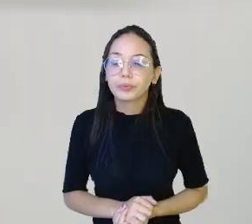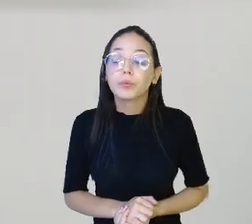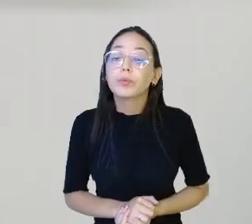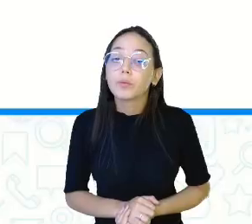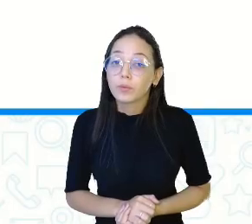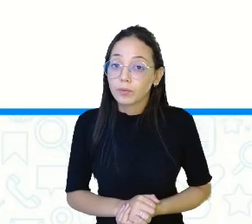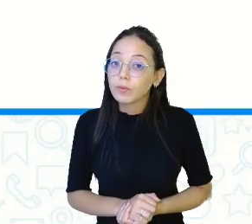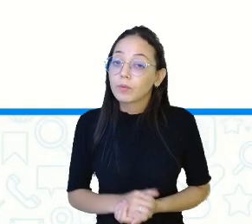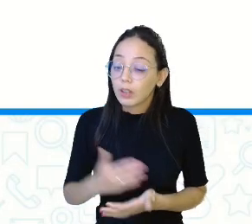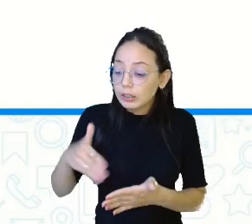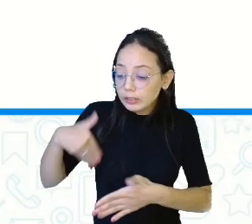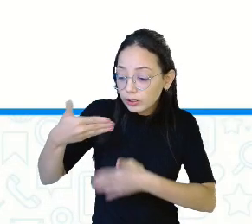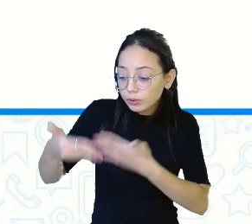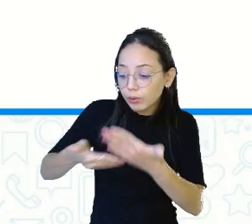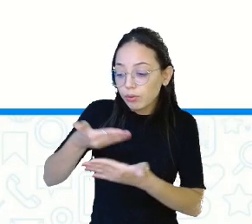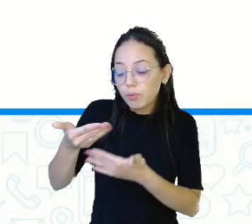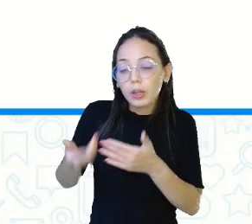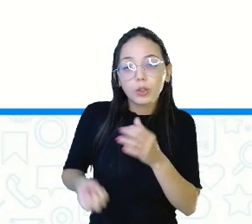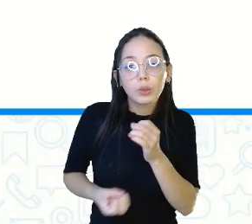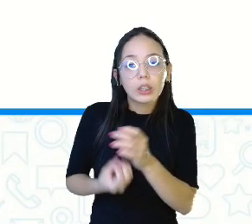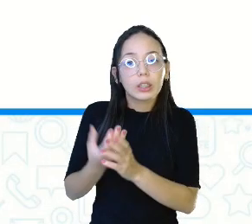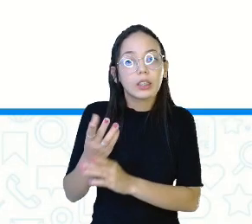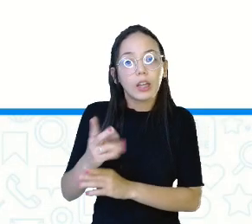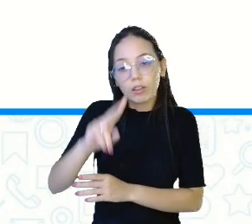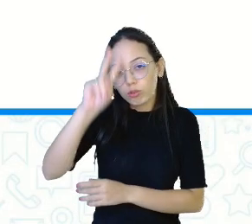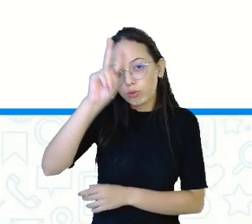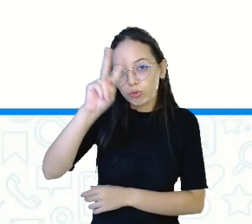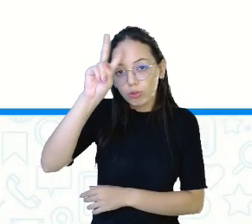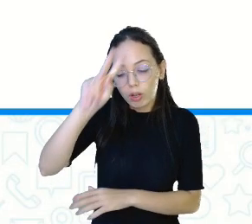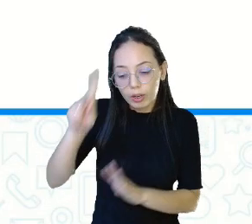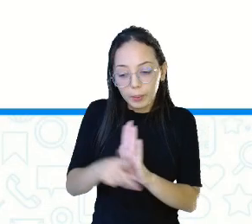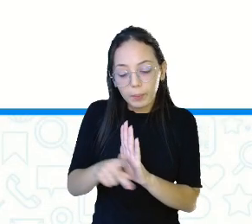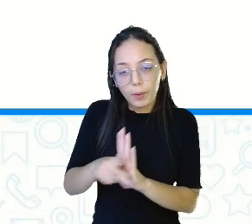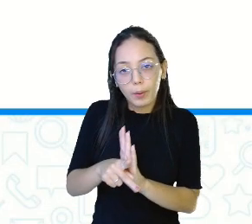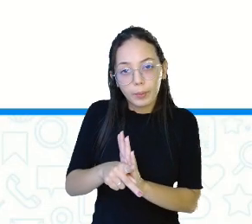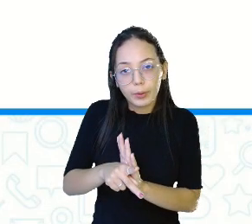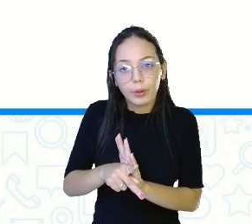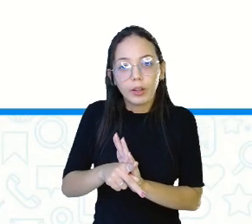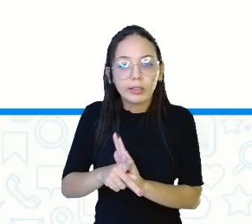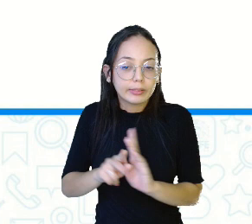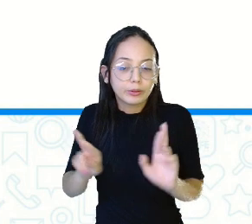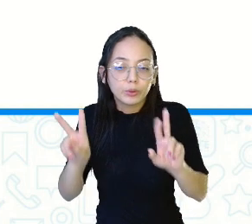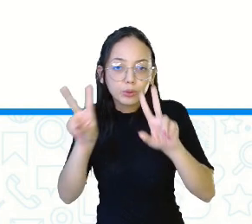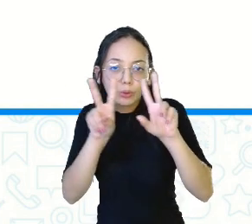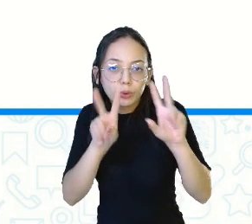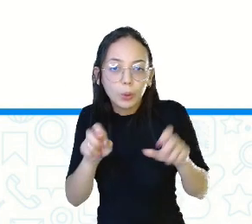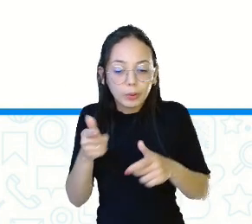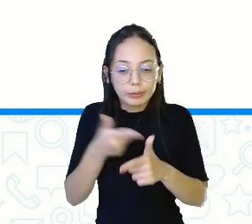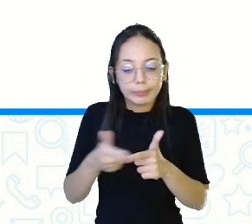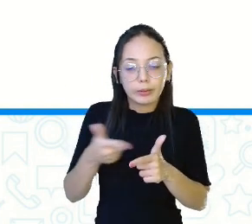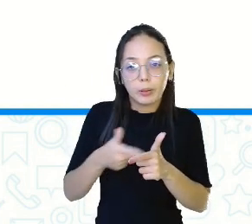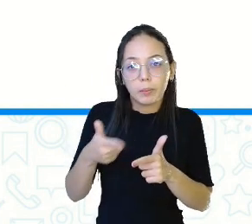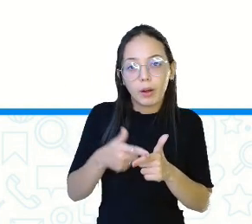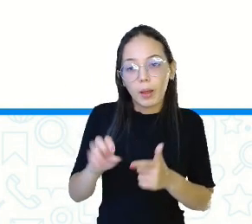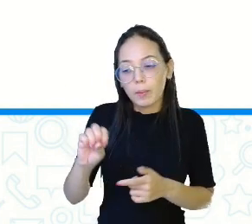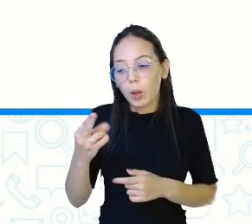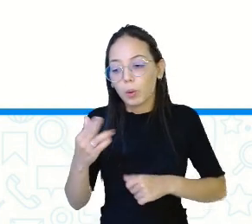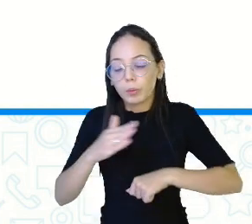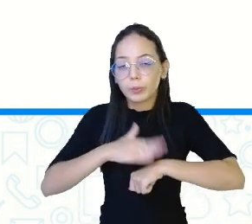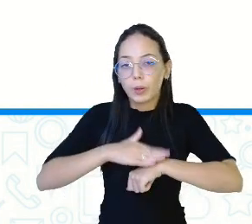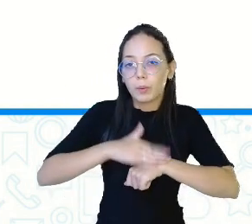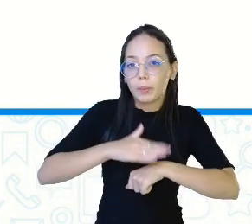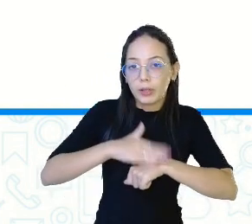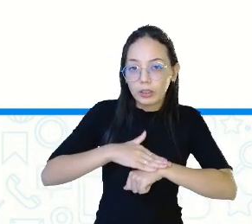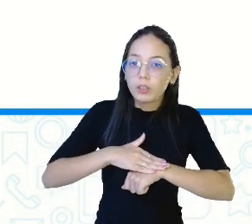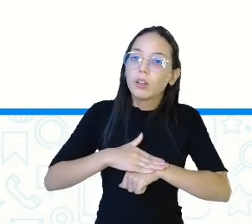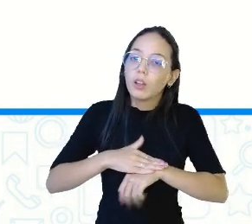Desenvolvimento. Aqui se desenrolam os acontecimentos da história, relacionados com o problema ou